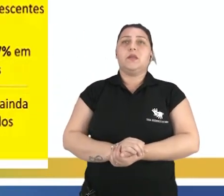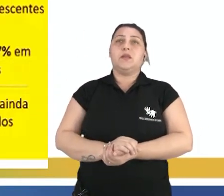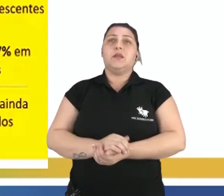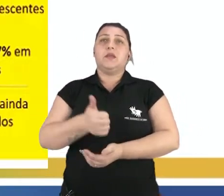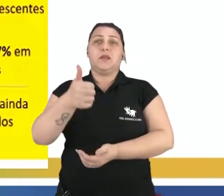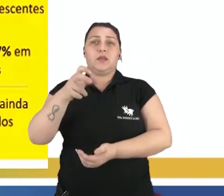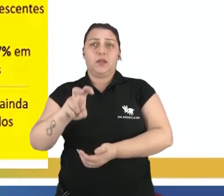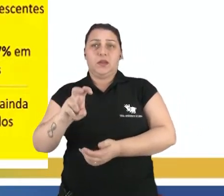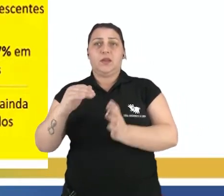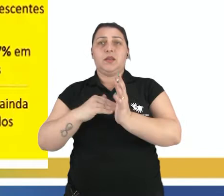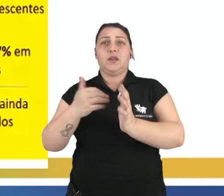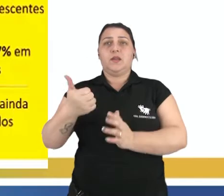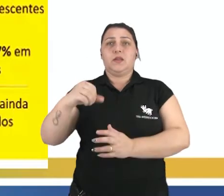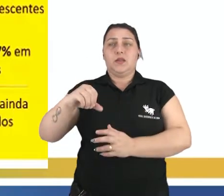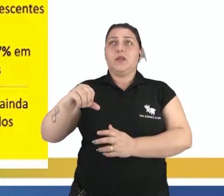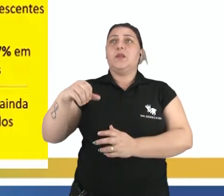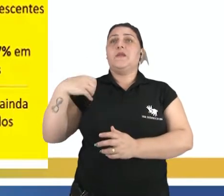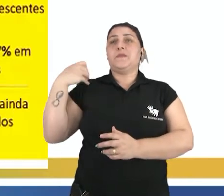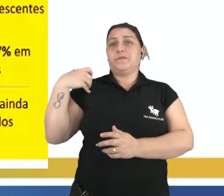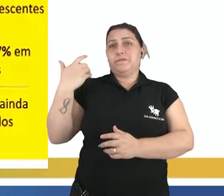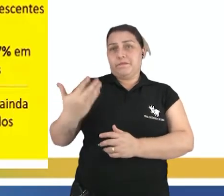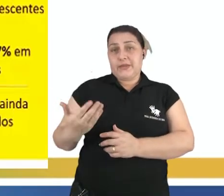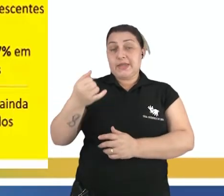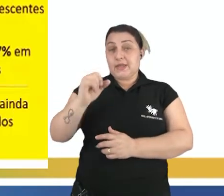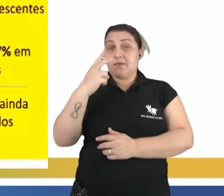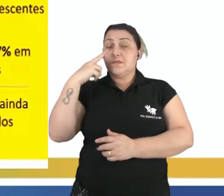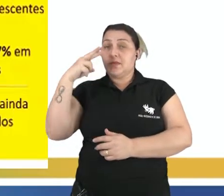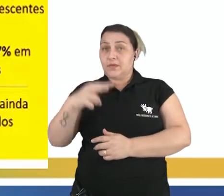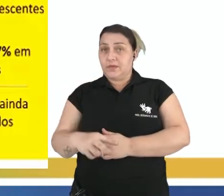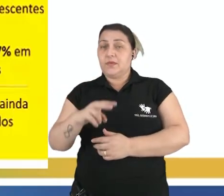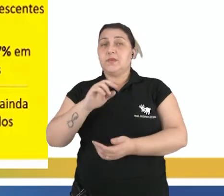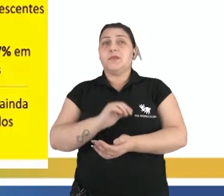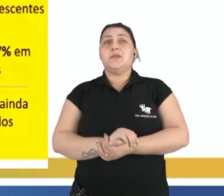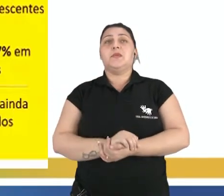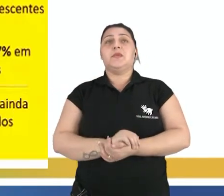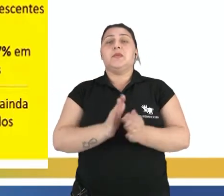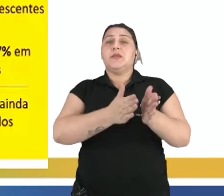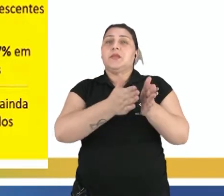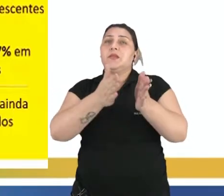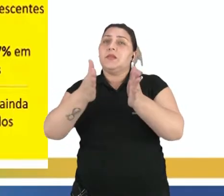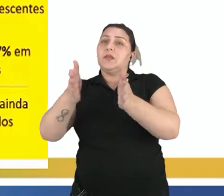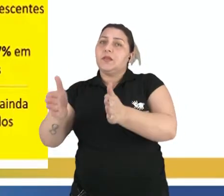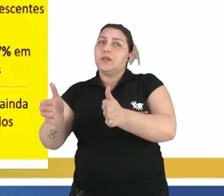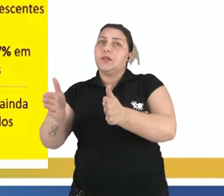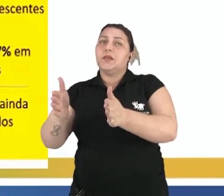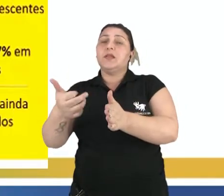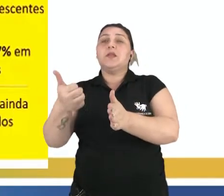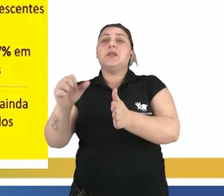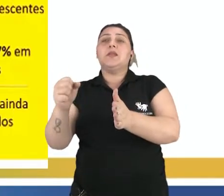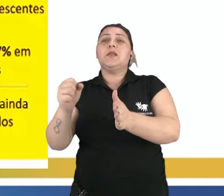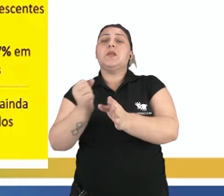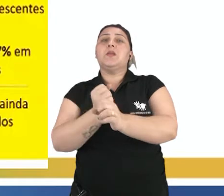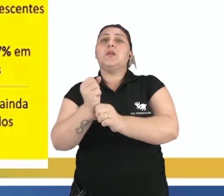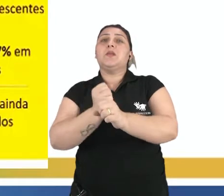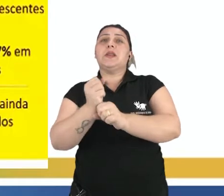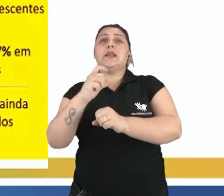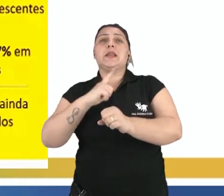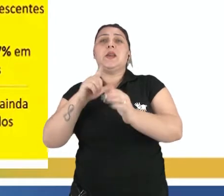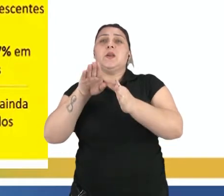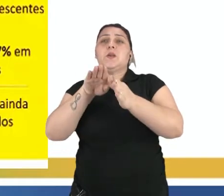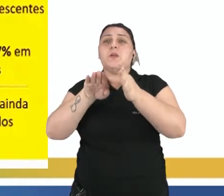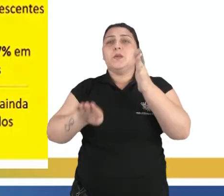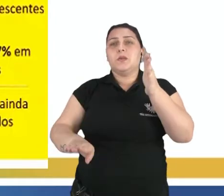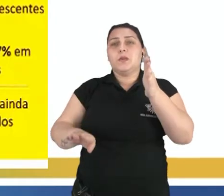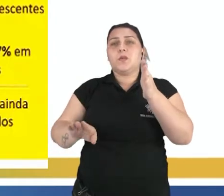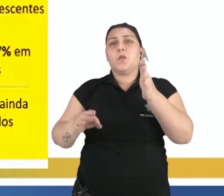entre os 15 aos 19 anos, né? Se vocês observarem, nesses 18 anos, houve uma queda